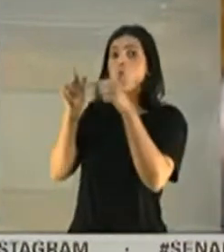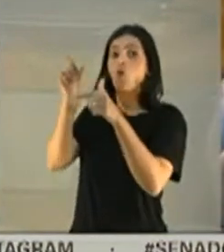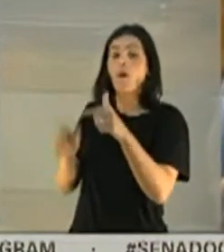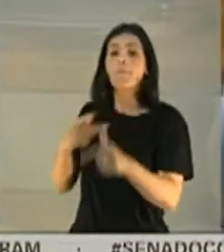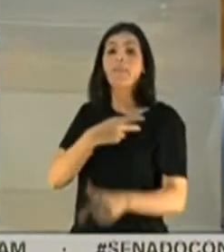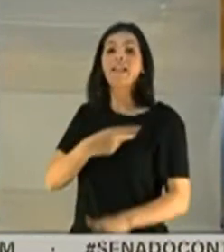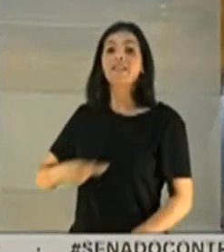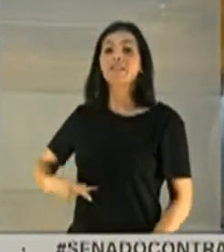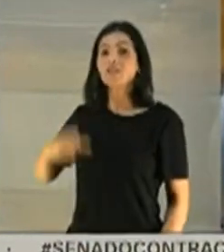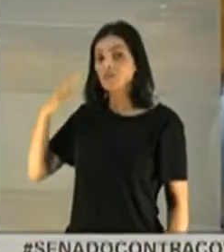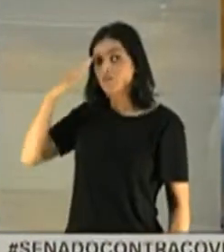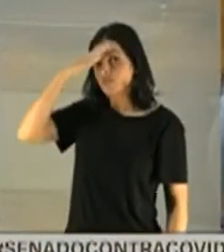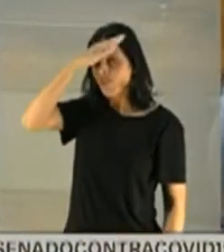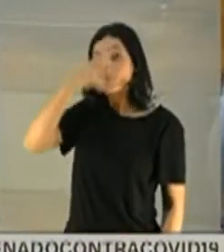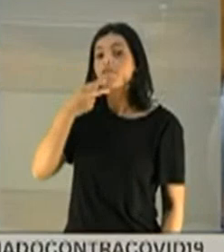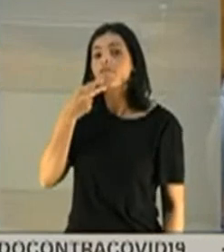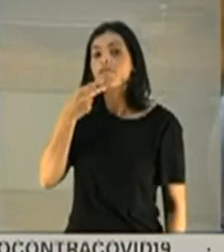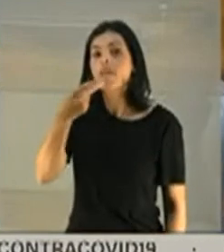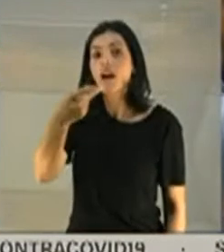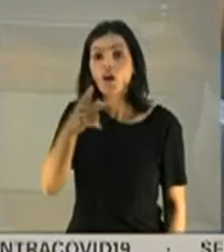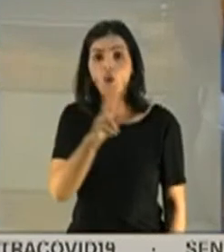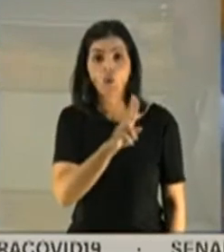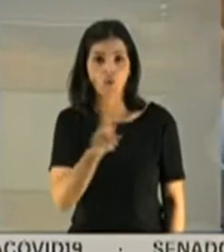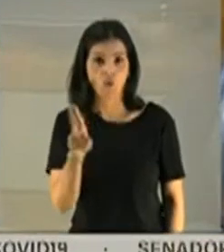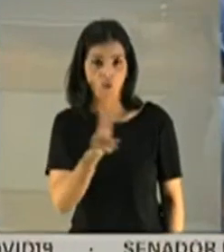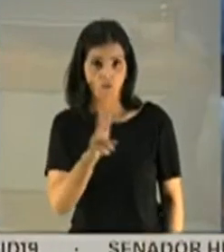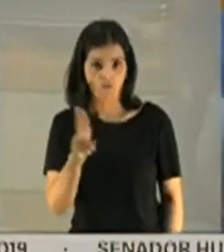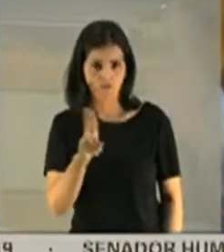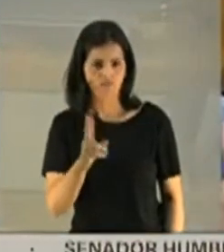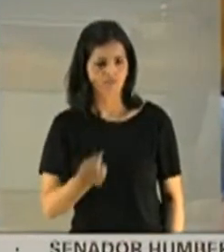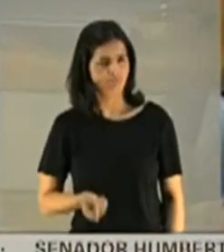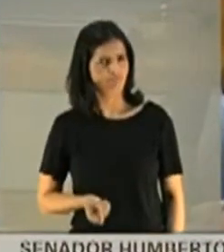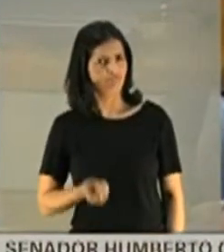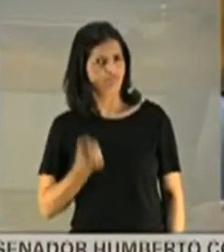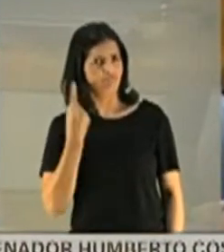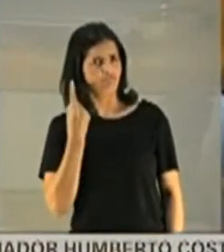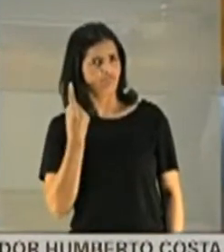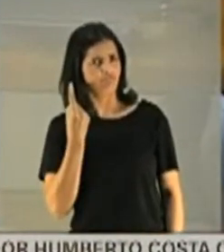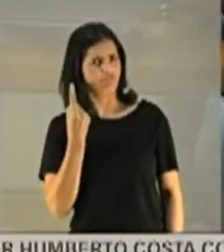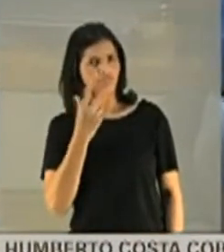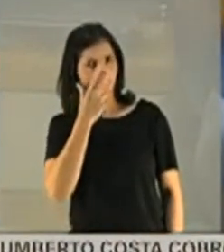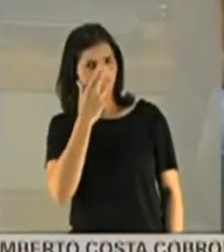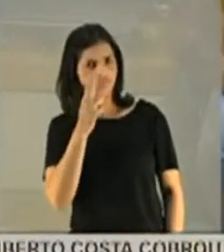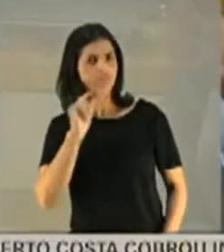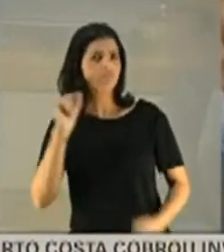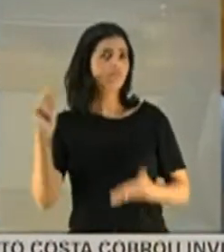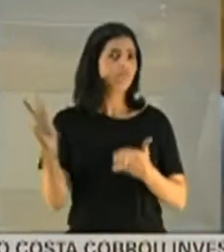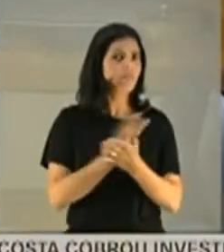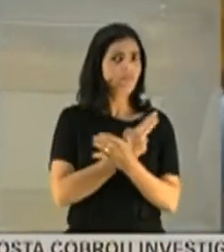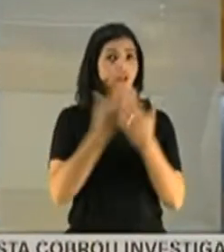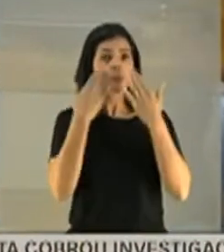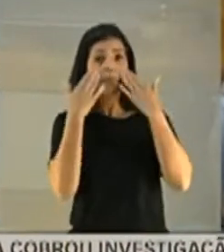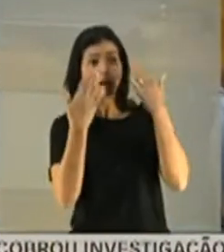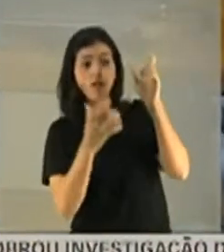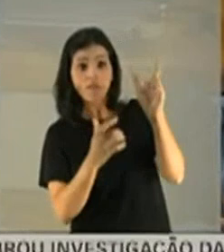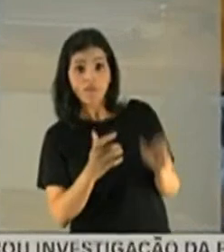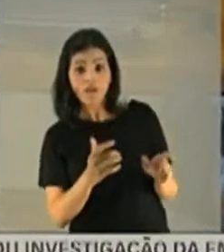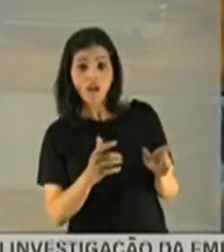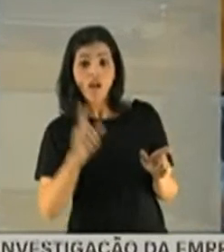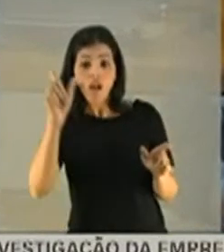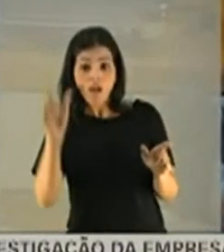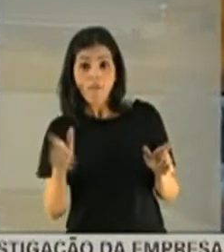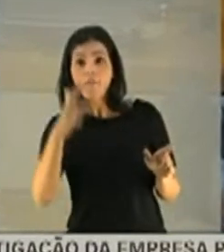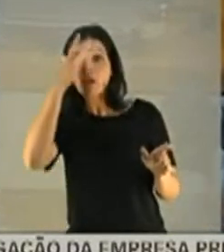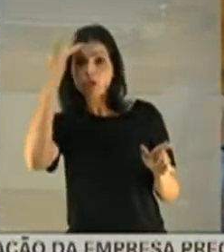República citou o nome, e, ao que tudo indica, pelos fatos apresentados pelo senhor, é uma